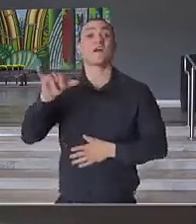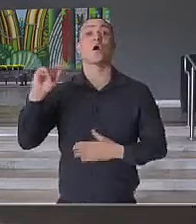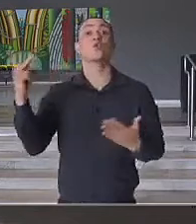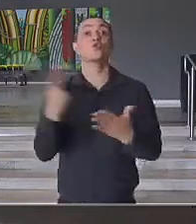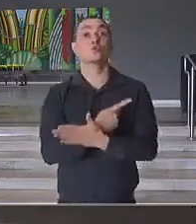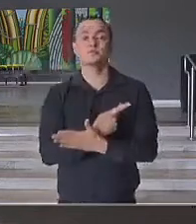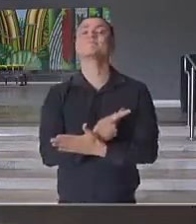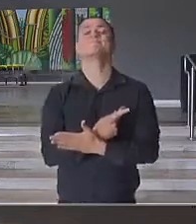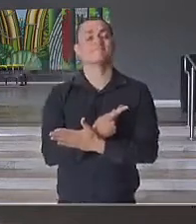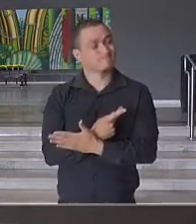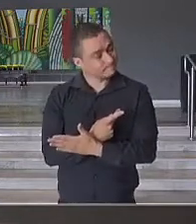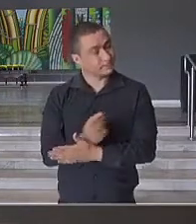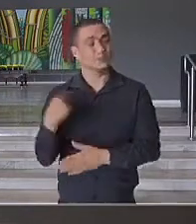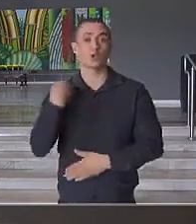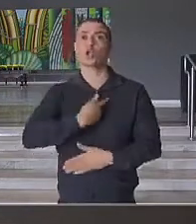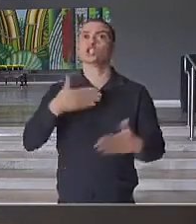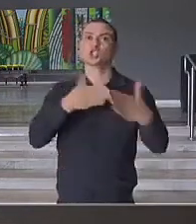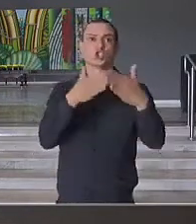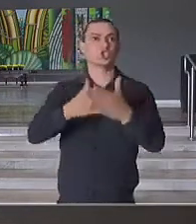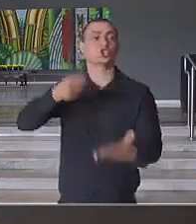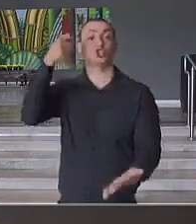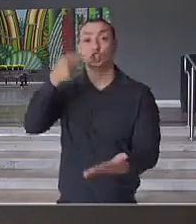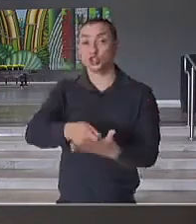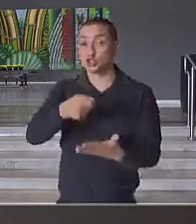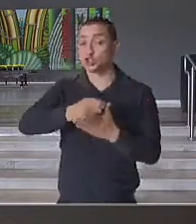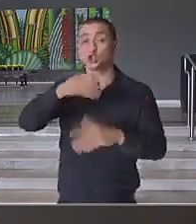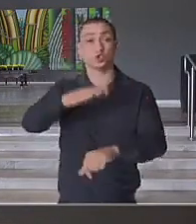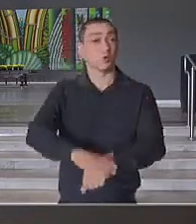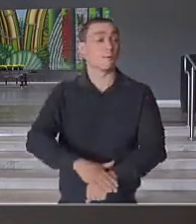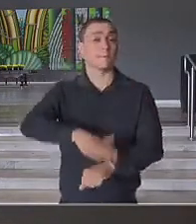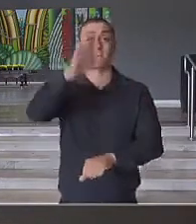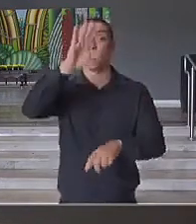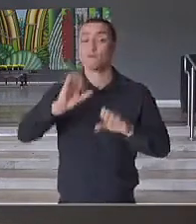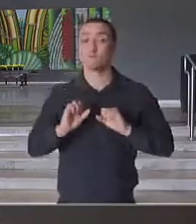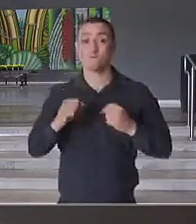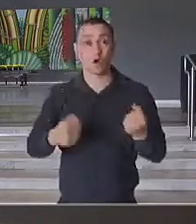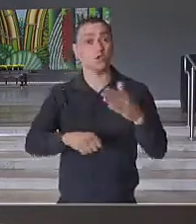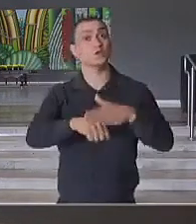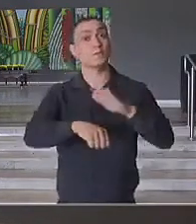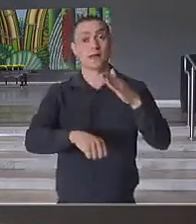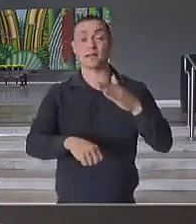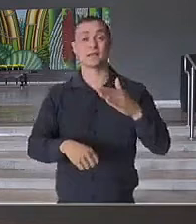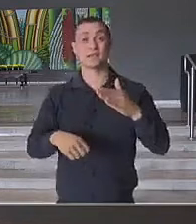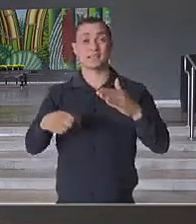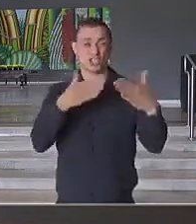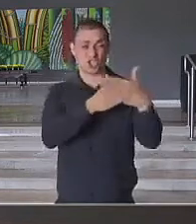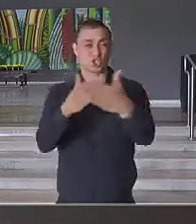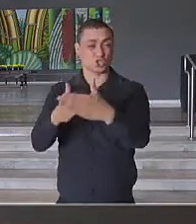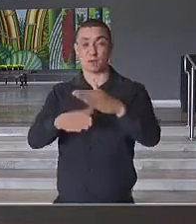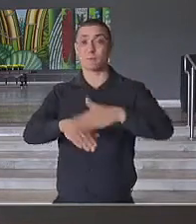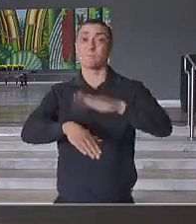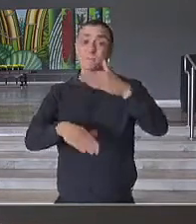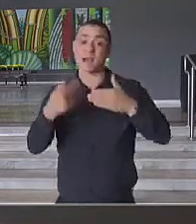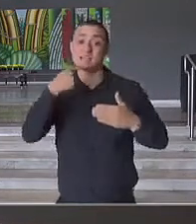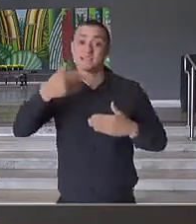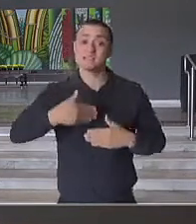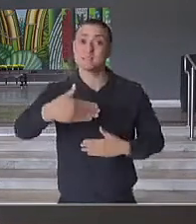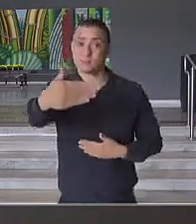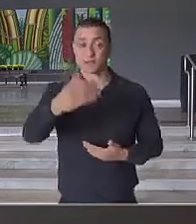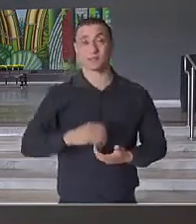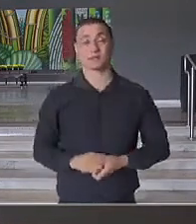a necessidade de medidas mais intensas ainda, maiores restrições nas próximas